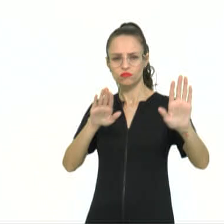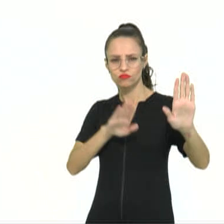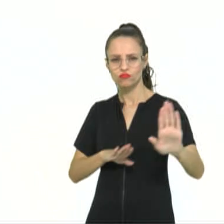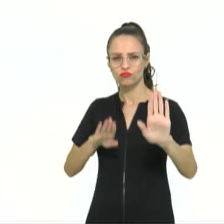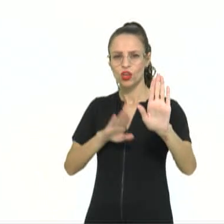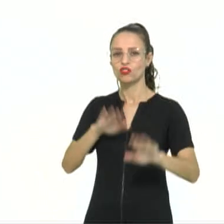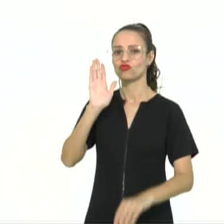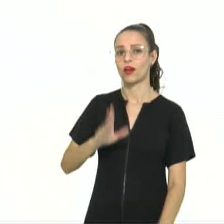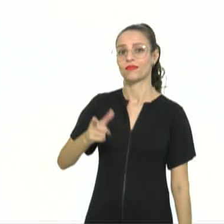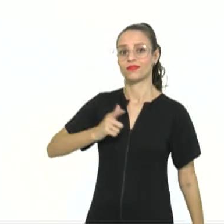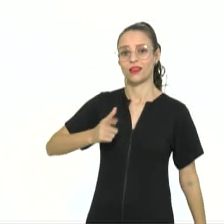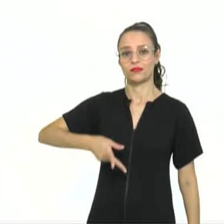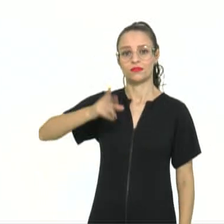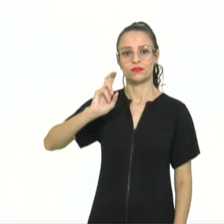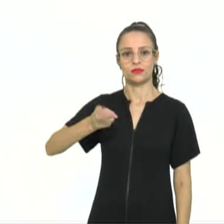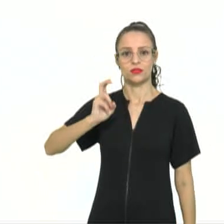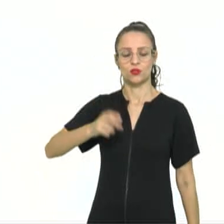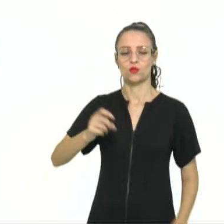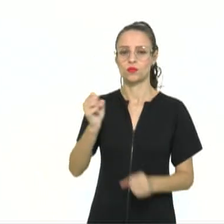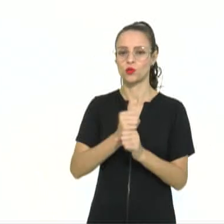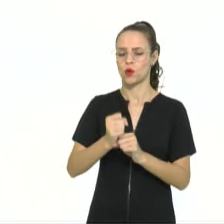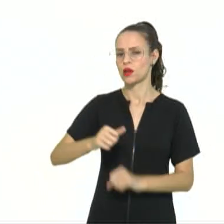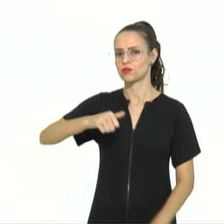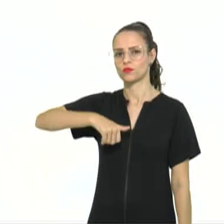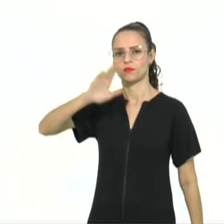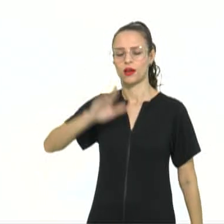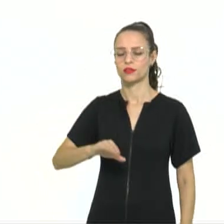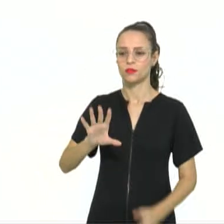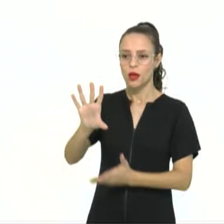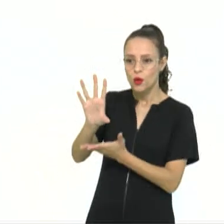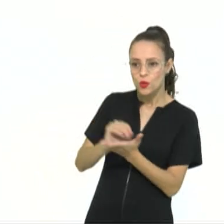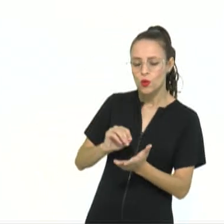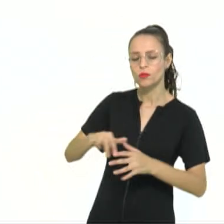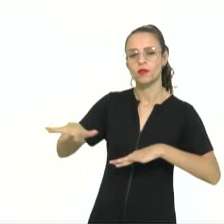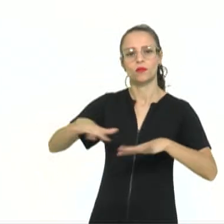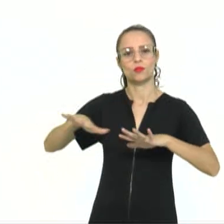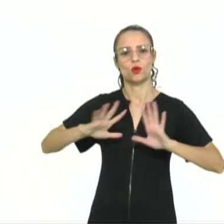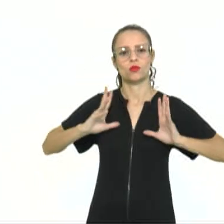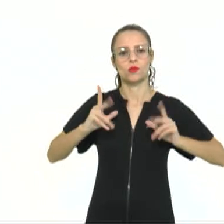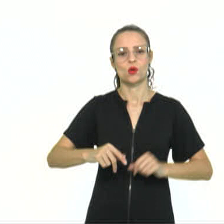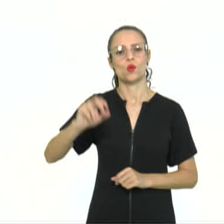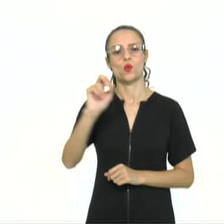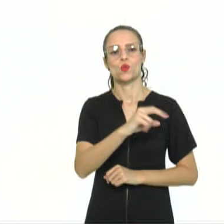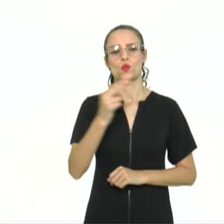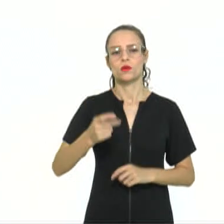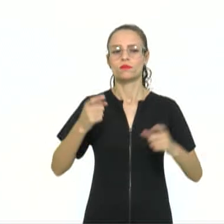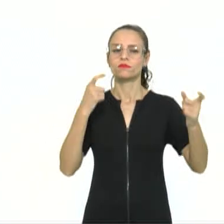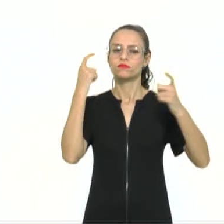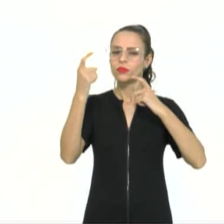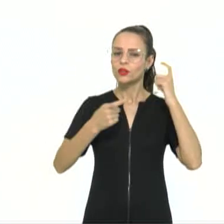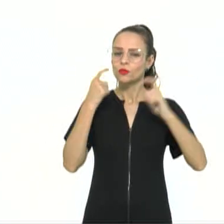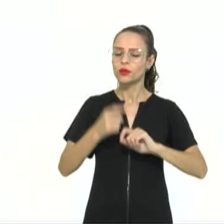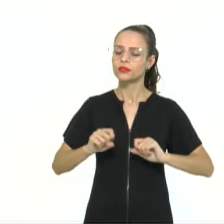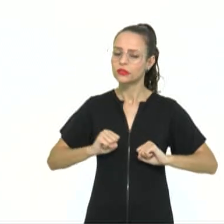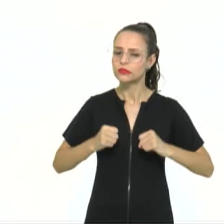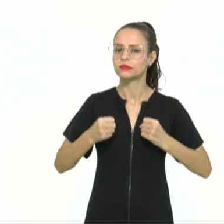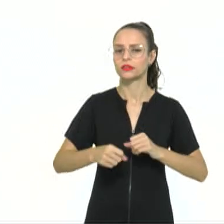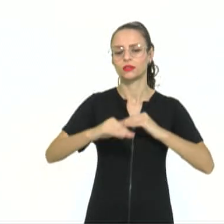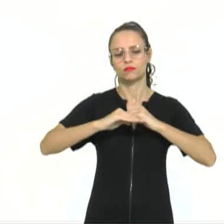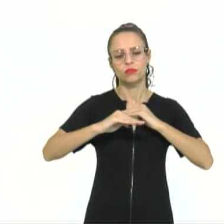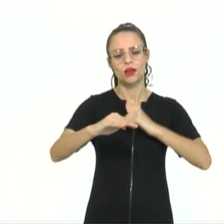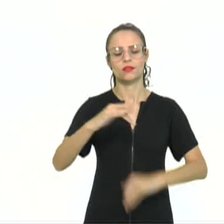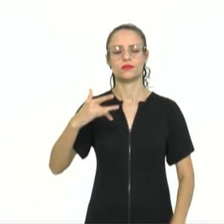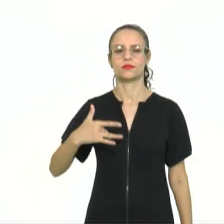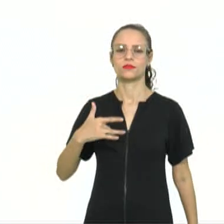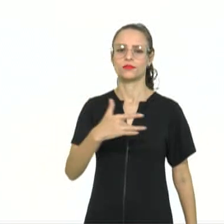anos, seja pela inspiração nos movimentos animais ou pela preocupação e determinação em manter a